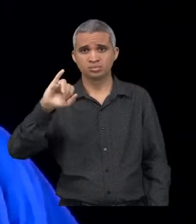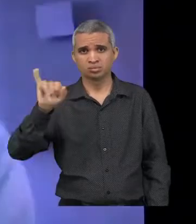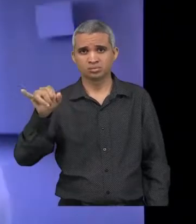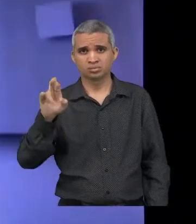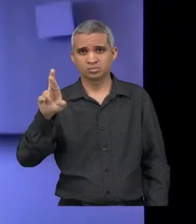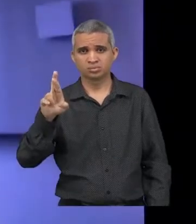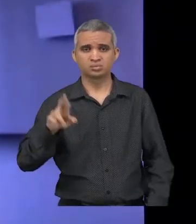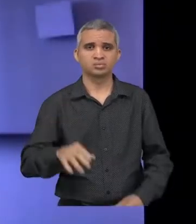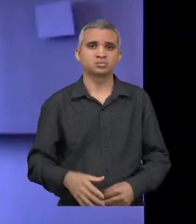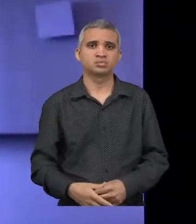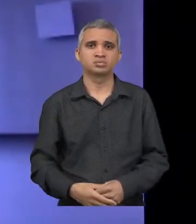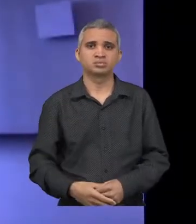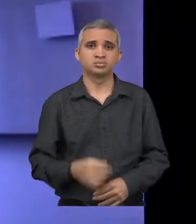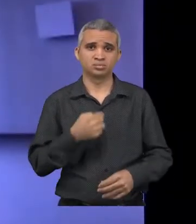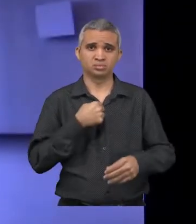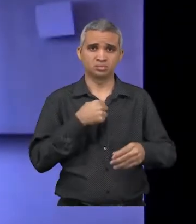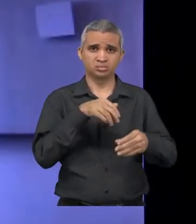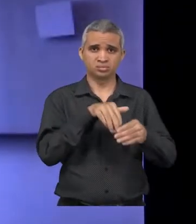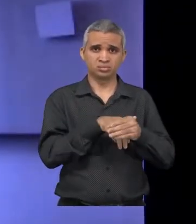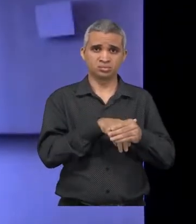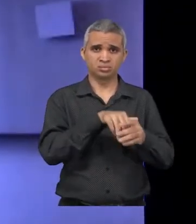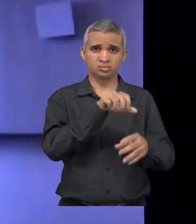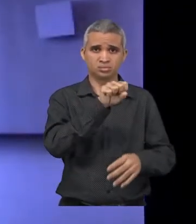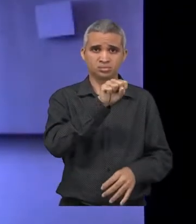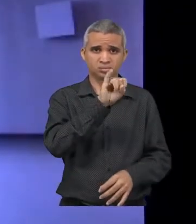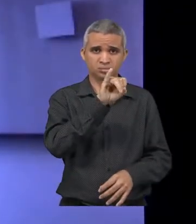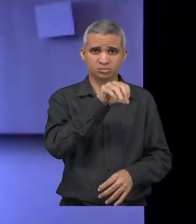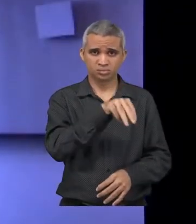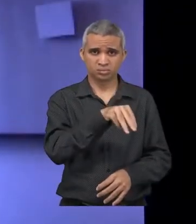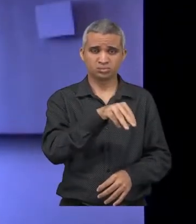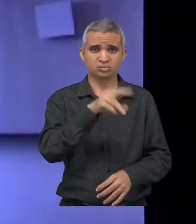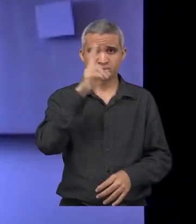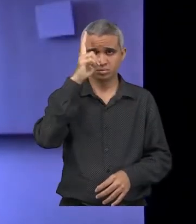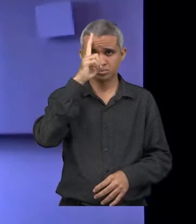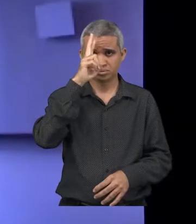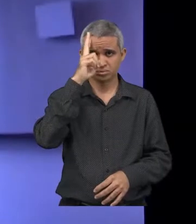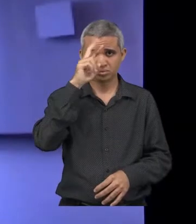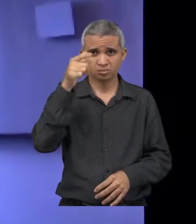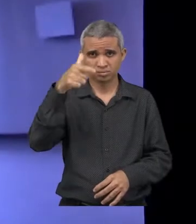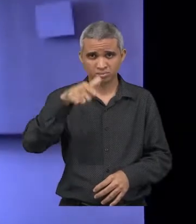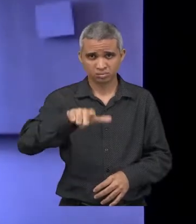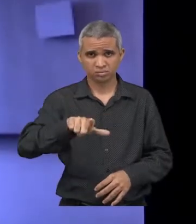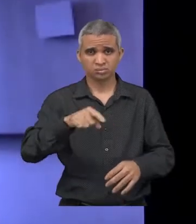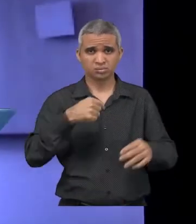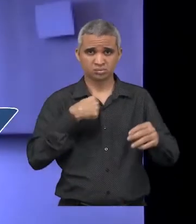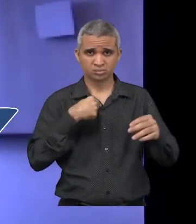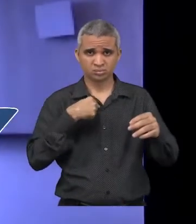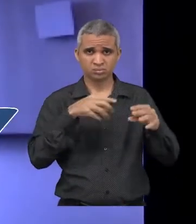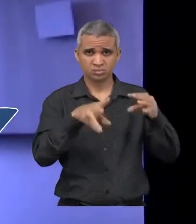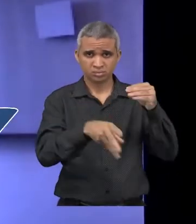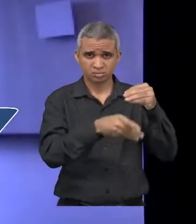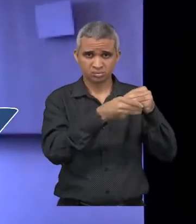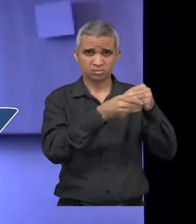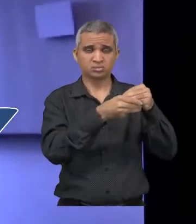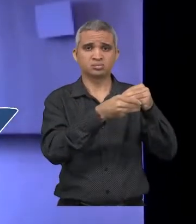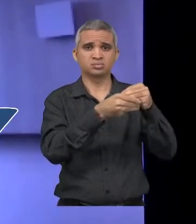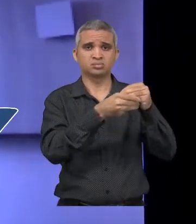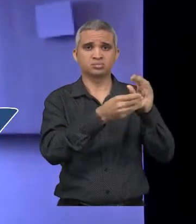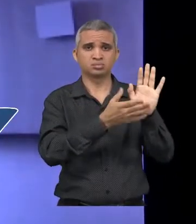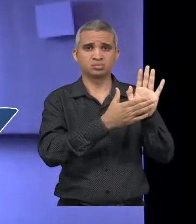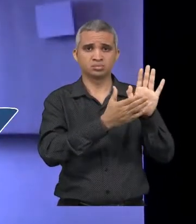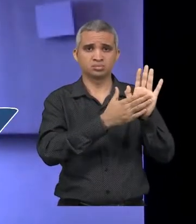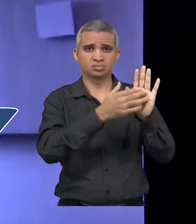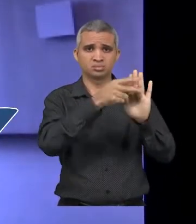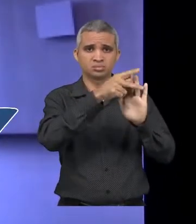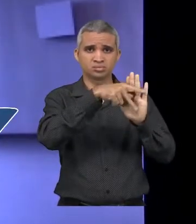Senhor presidente, eu voto sim, mas mais uma vez eu lembro a emenda que eu estou apresentando esse importante projeto, no sentido